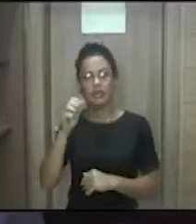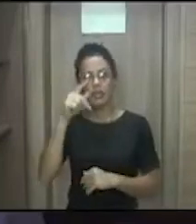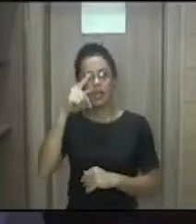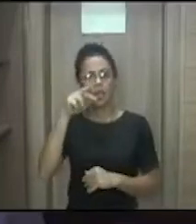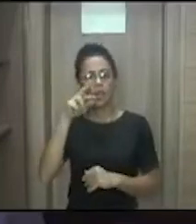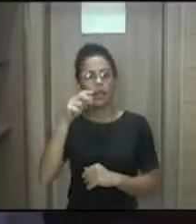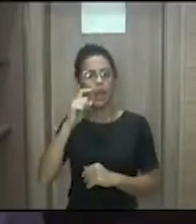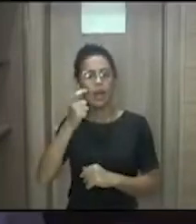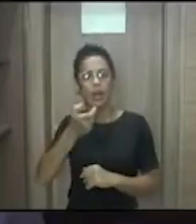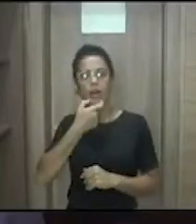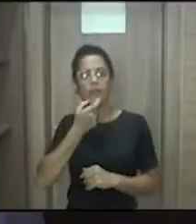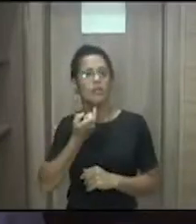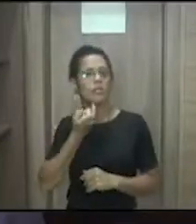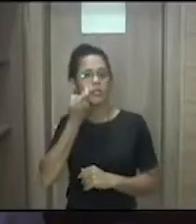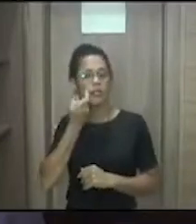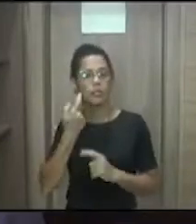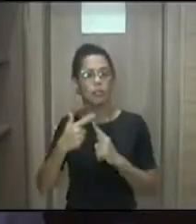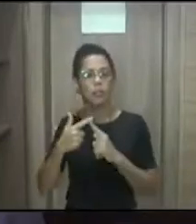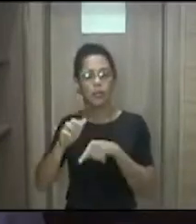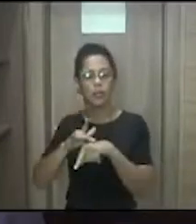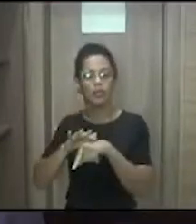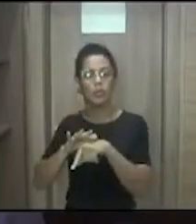de bocas com doença periodontal.